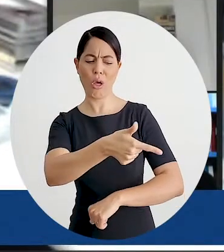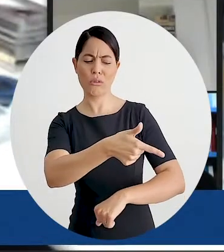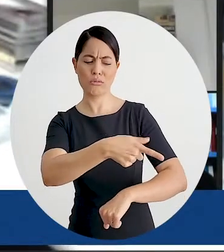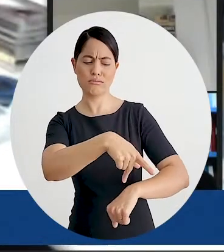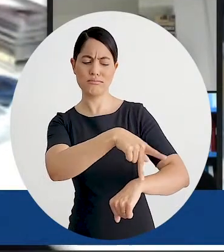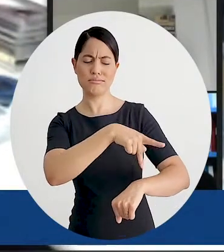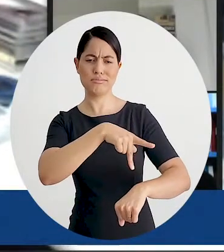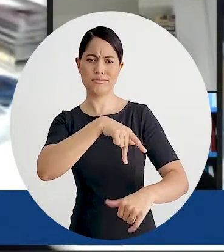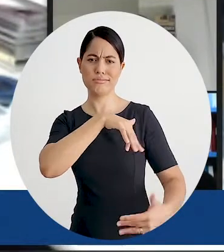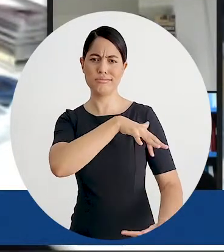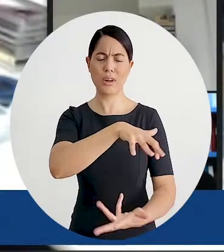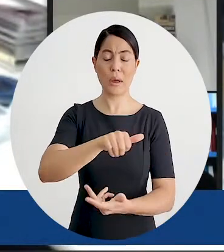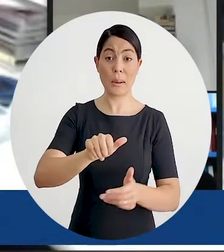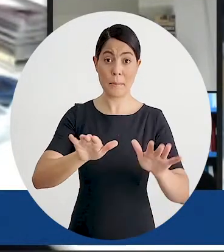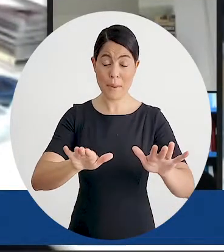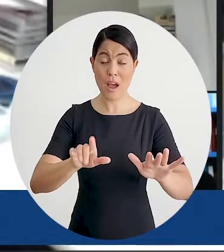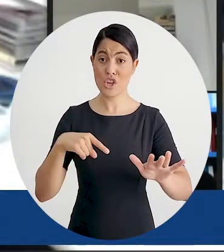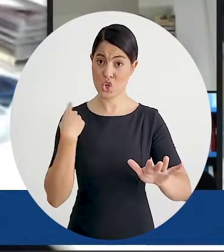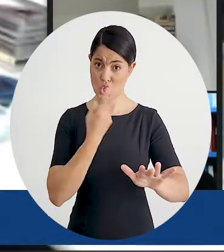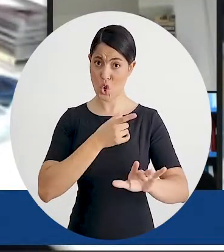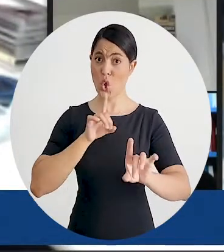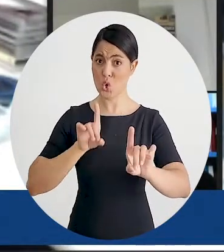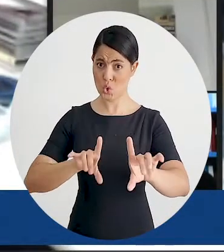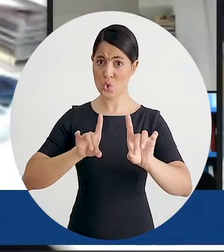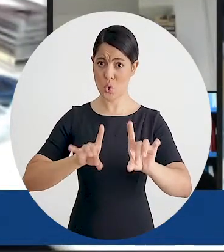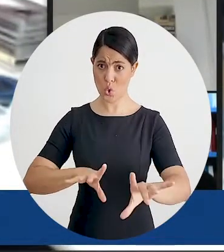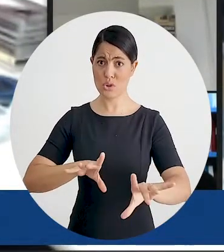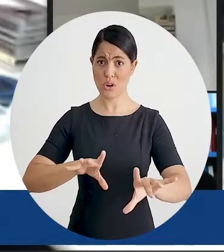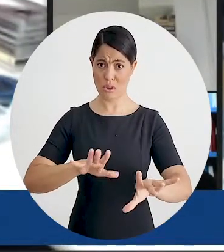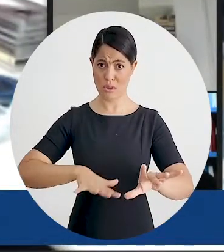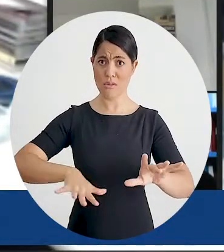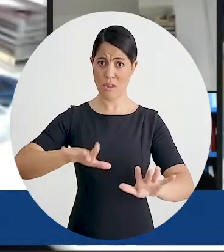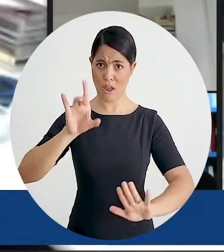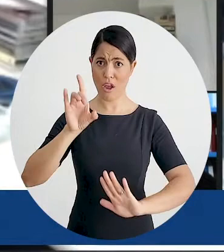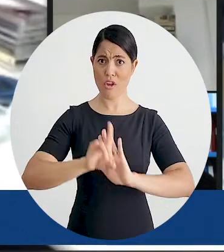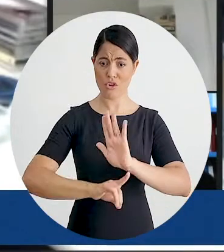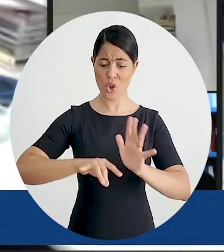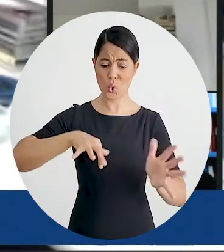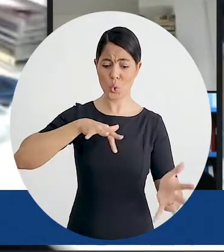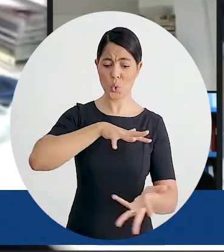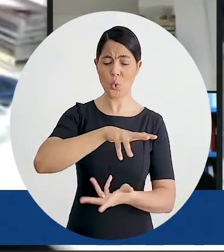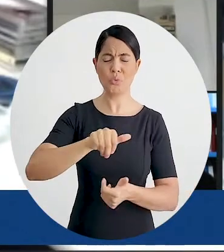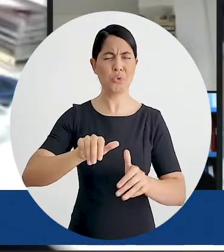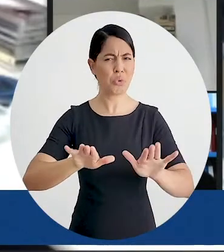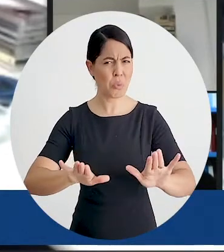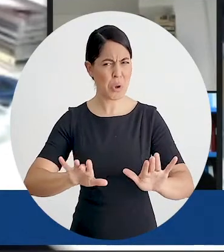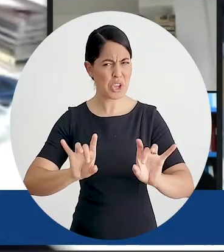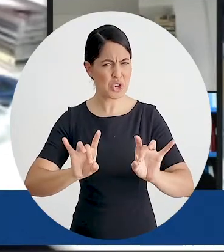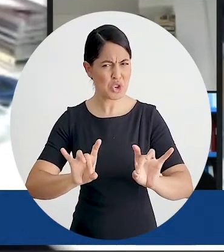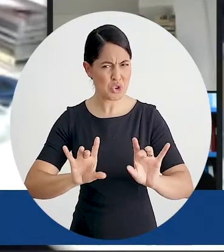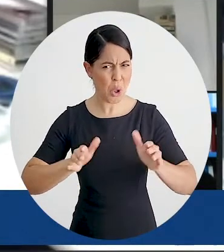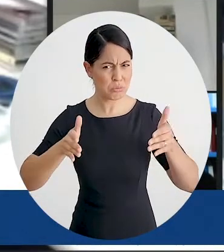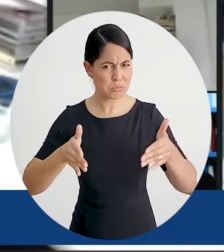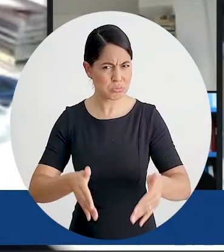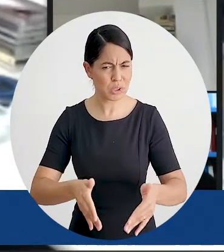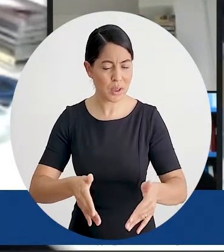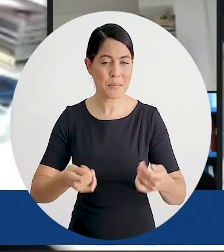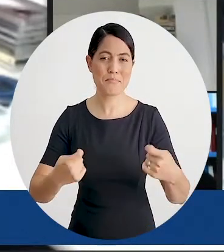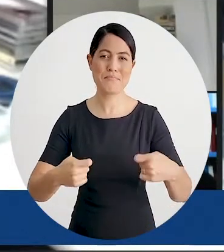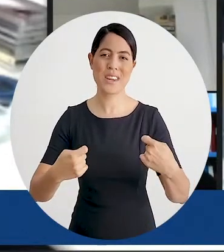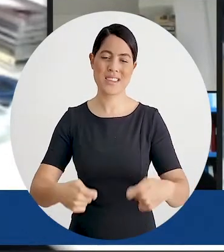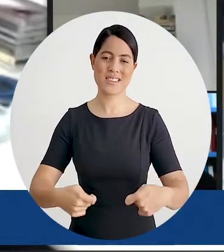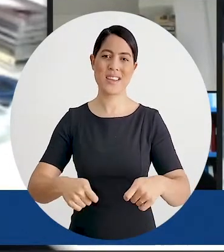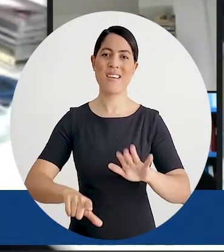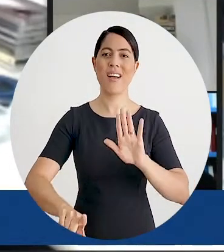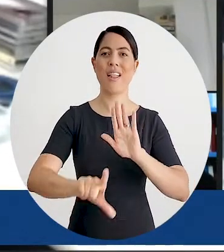Mas não basta ter a melhor doutrina do mundo se a lei não for